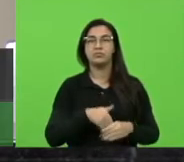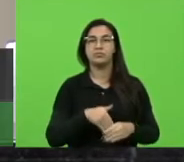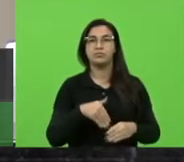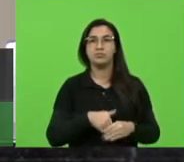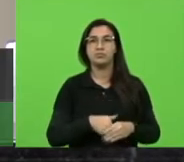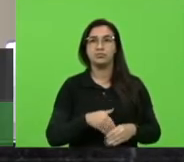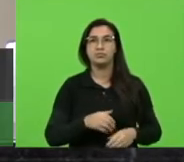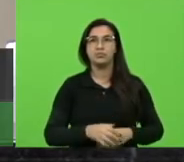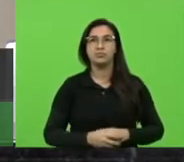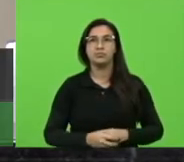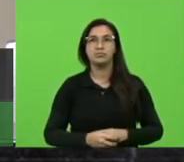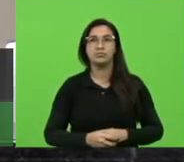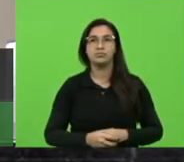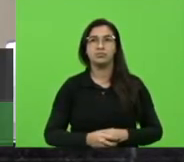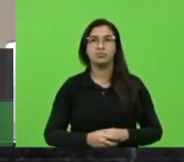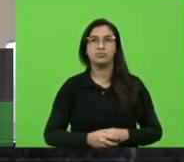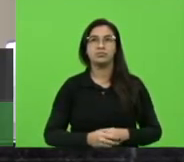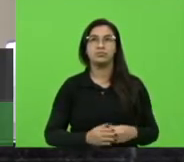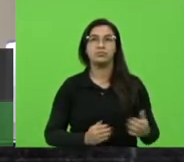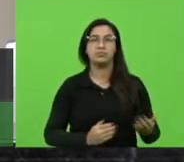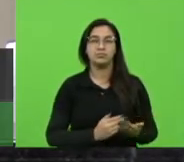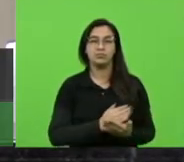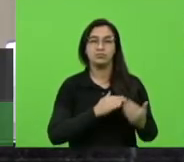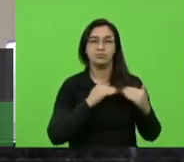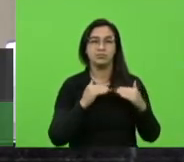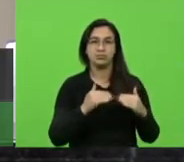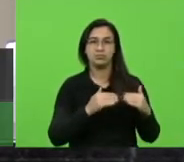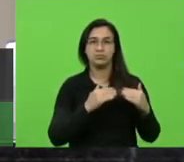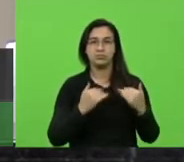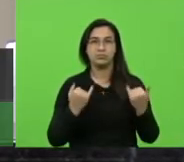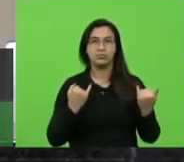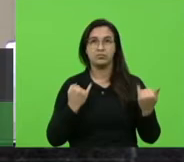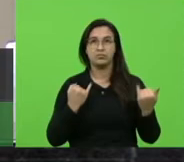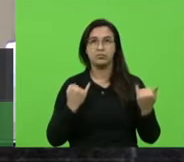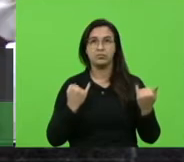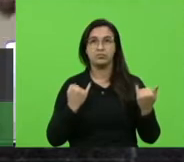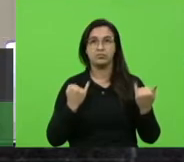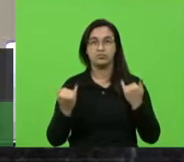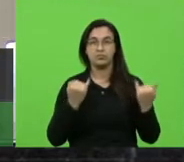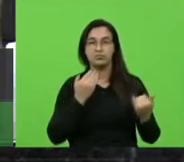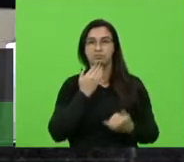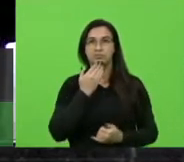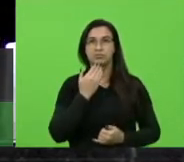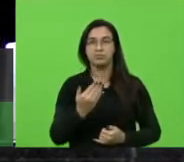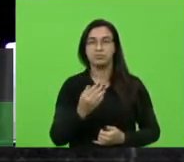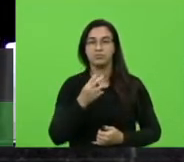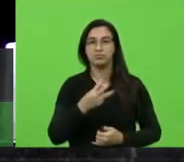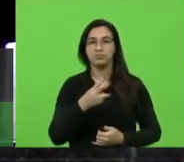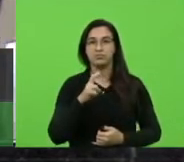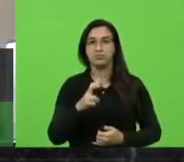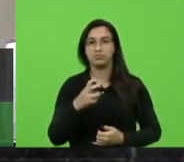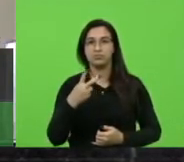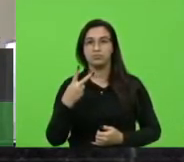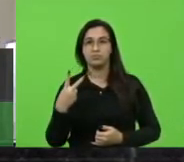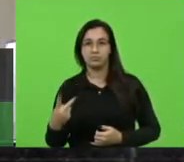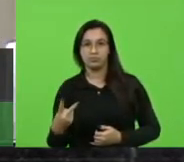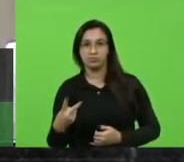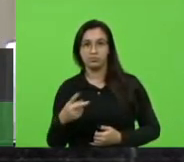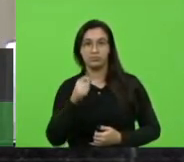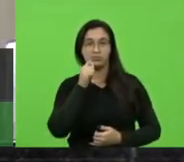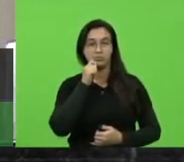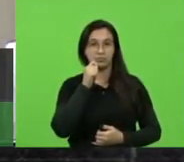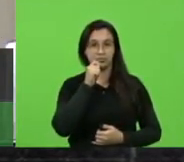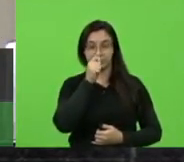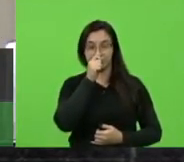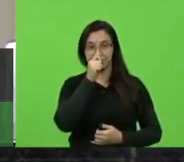Deputados que aprovam, permaneçam como se encontram. Aprovado por unanimidade. Pedido de informação 352, autor deputado João Amin,